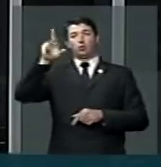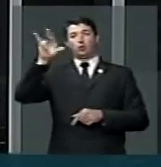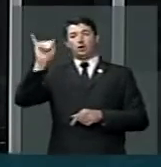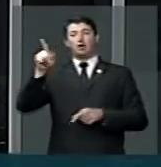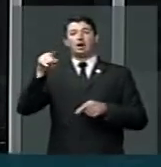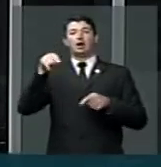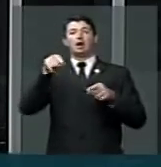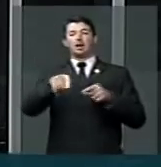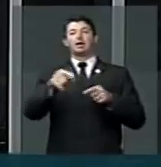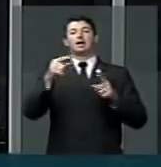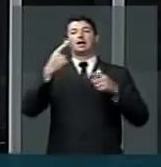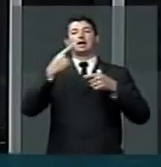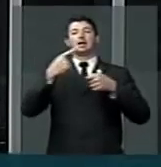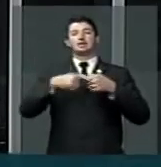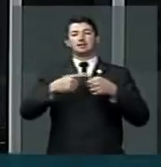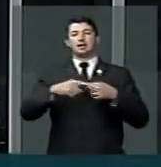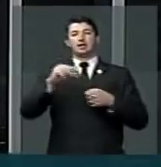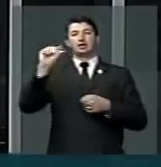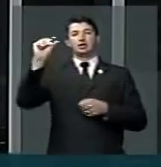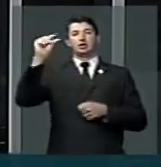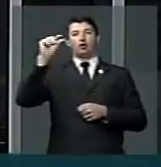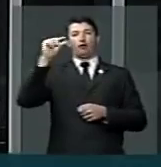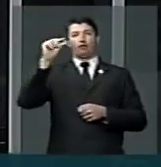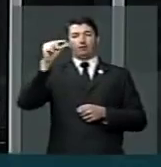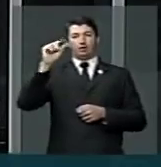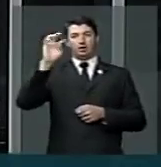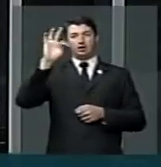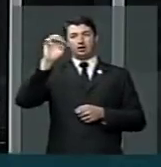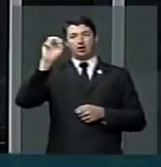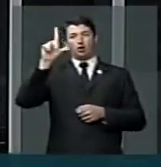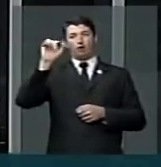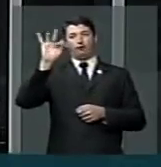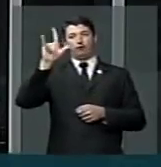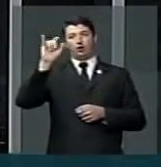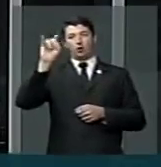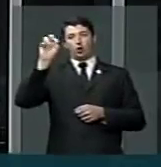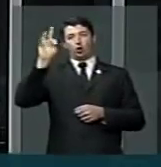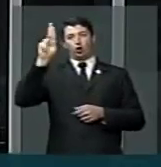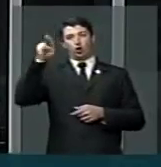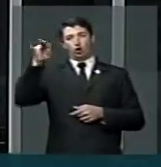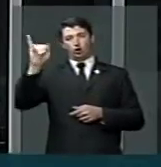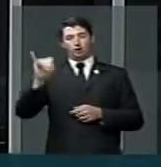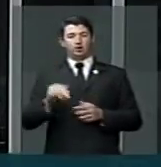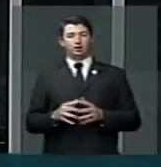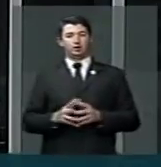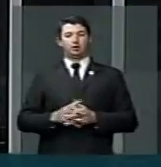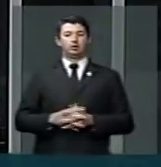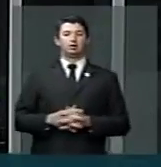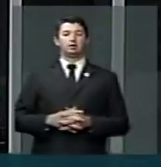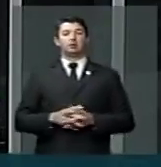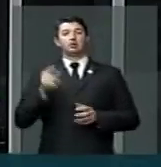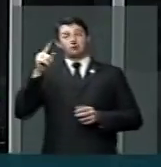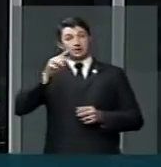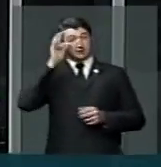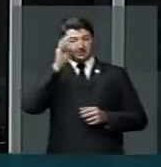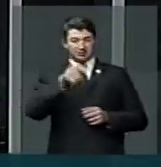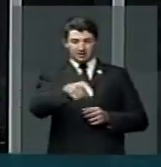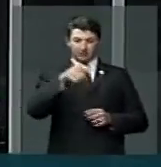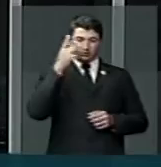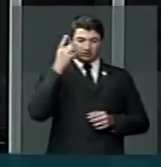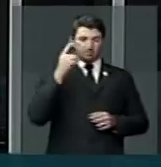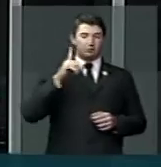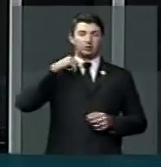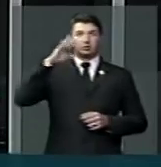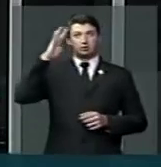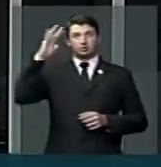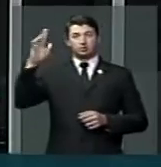Teófilotone, aquela região do Vale do Mucuri, que sempre lutou, deputado Nilmar Miranda é testemunho disso, era o sonho